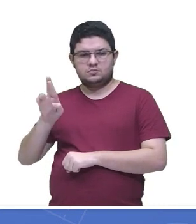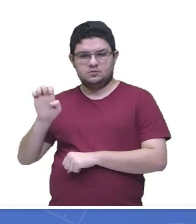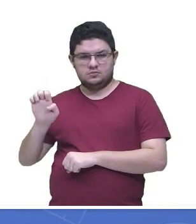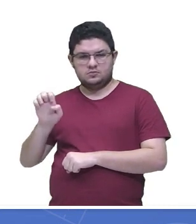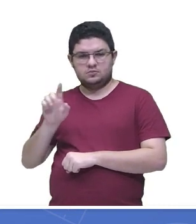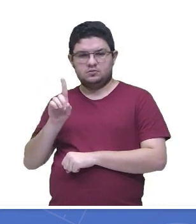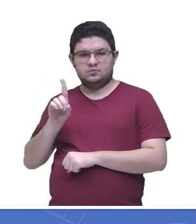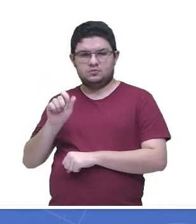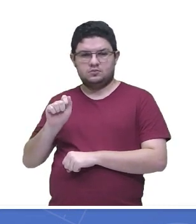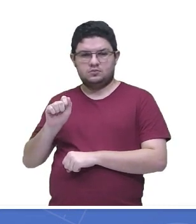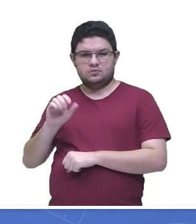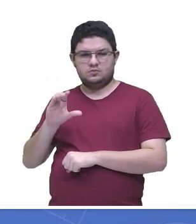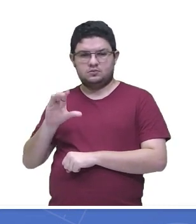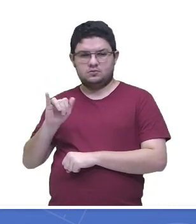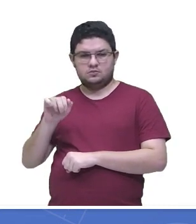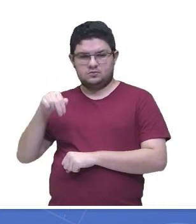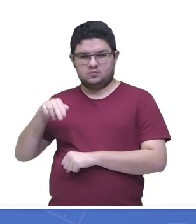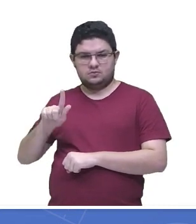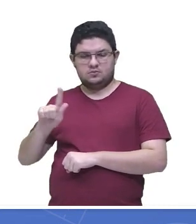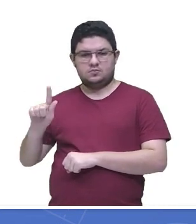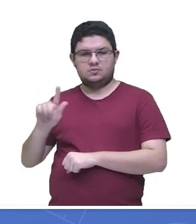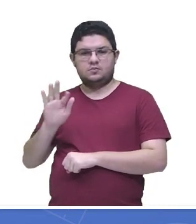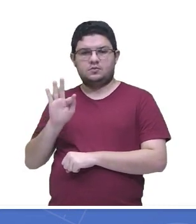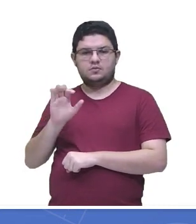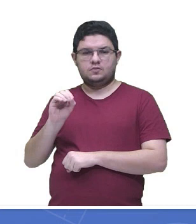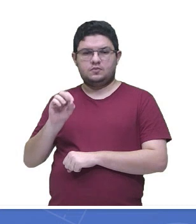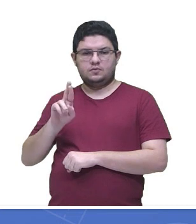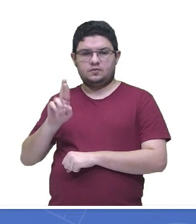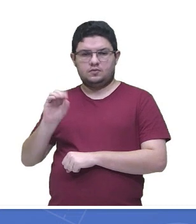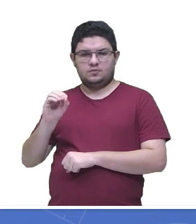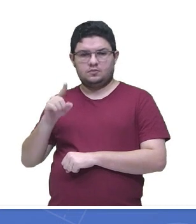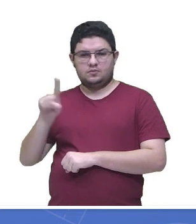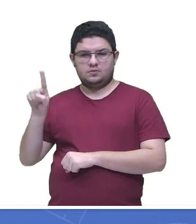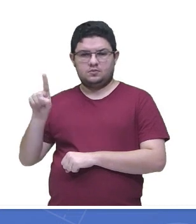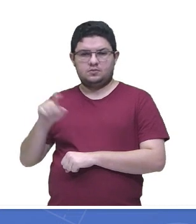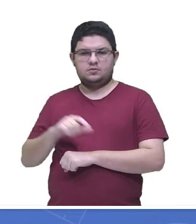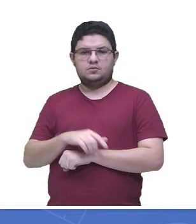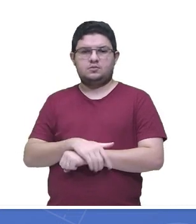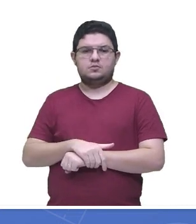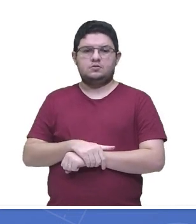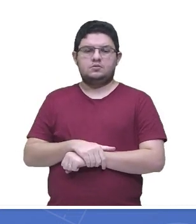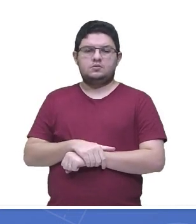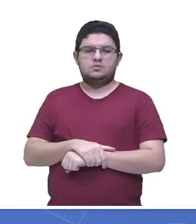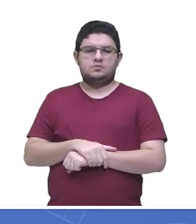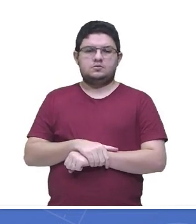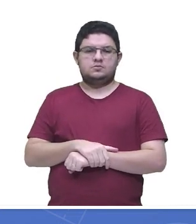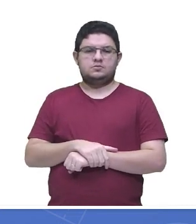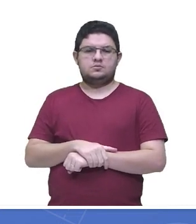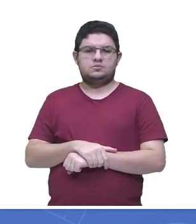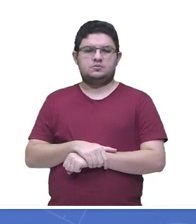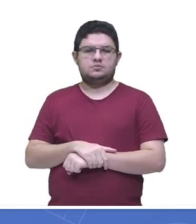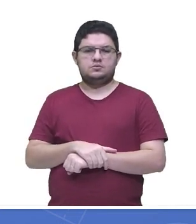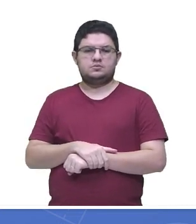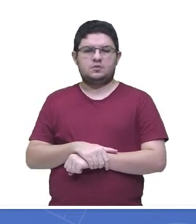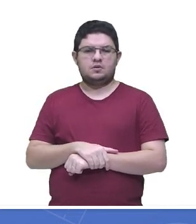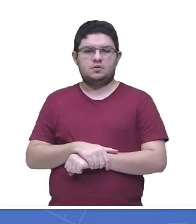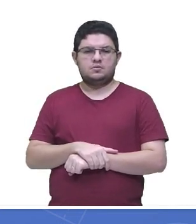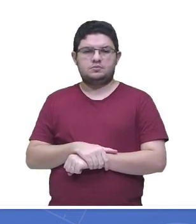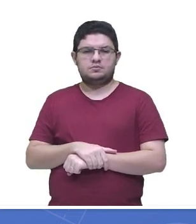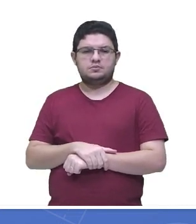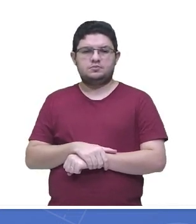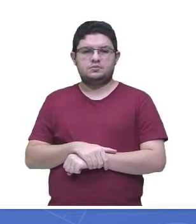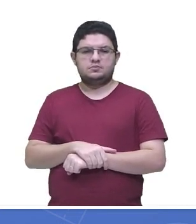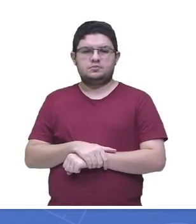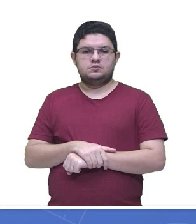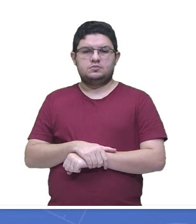not. They were not dancing. Não tem mais espaço. Ok? They were